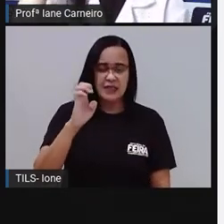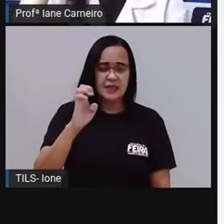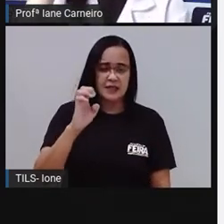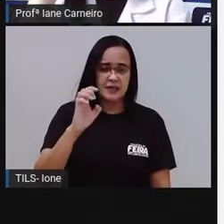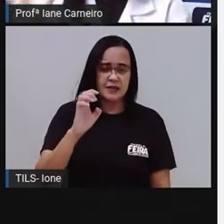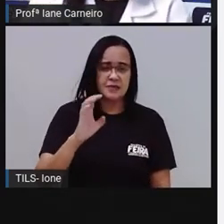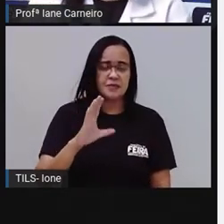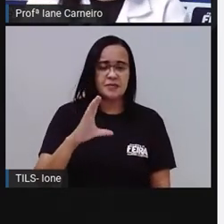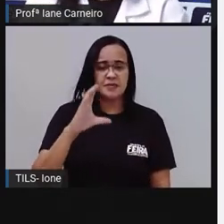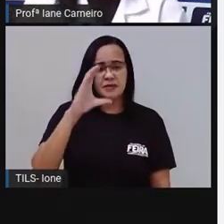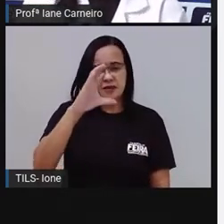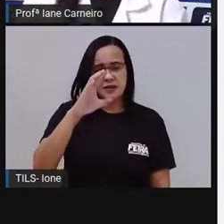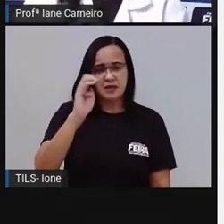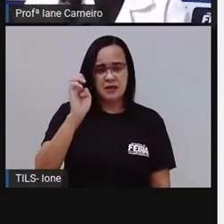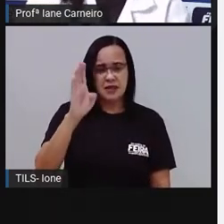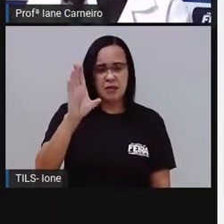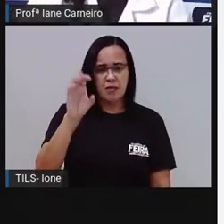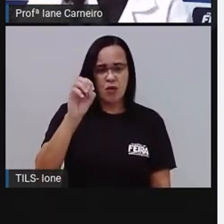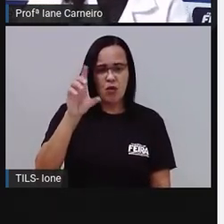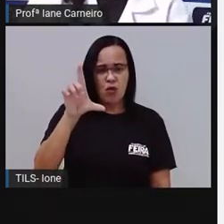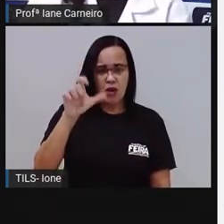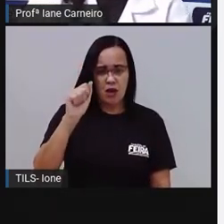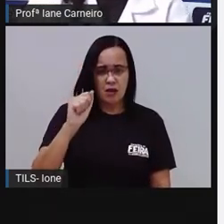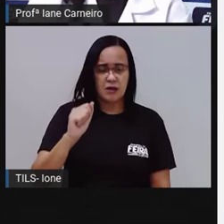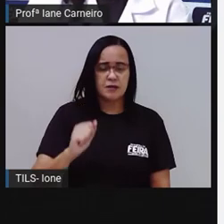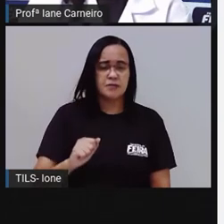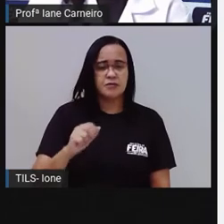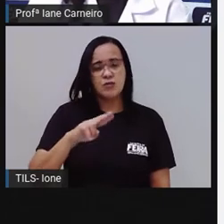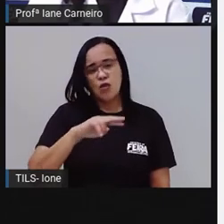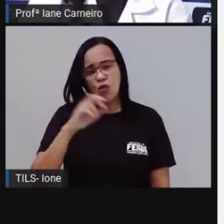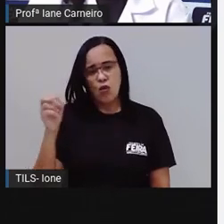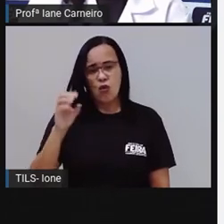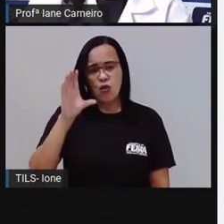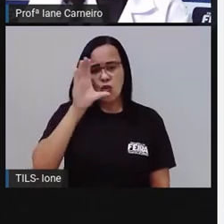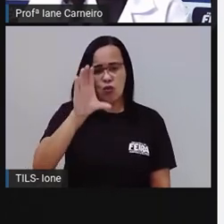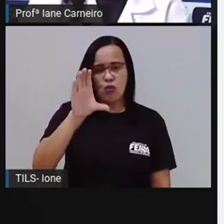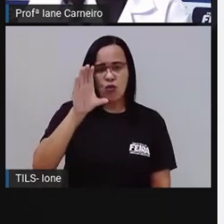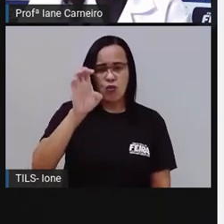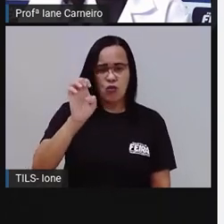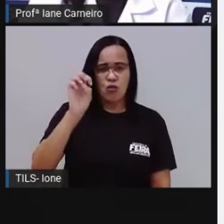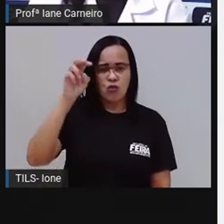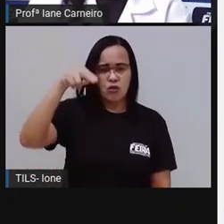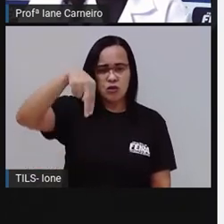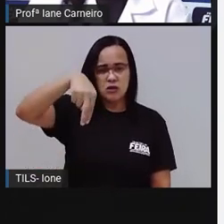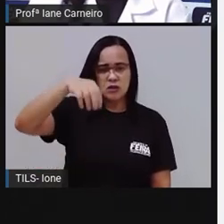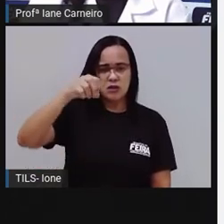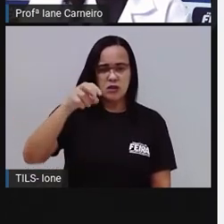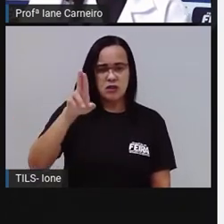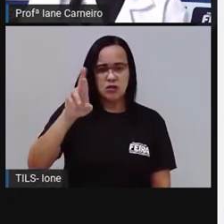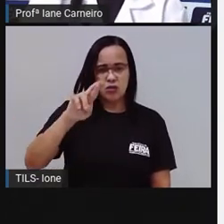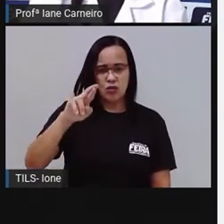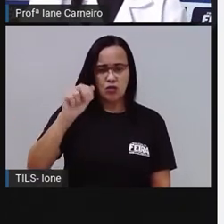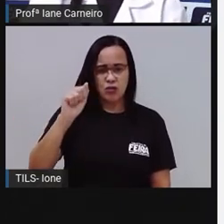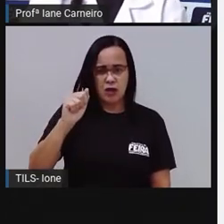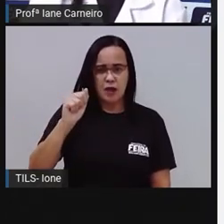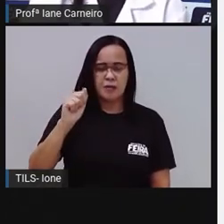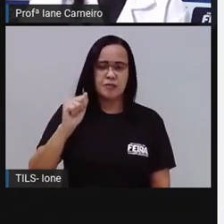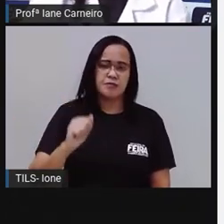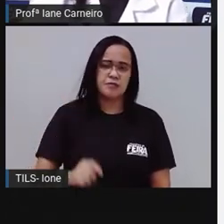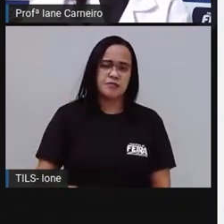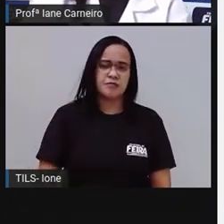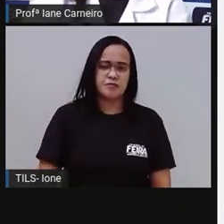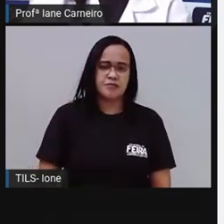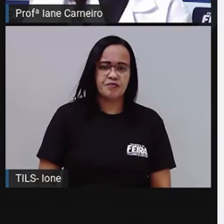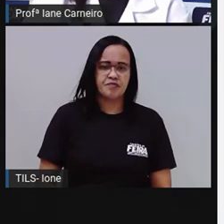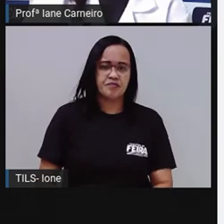de cebola, né? É como se tivesse assim, ó, o C e o E, né? É como se fosse assim.